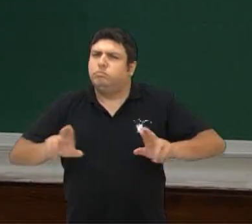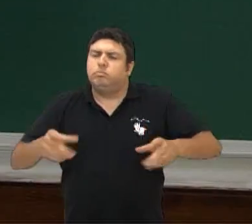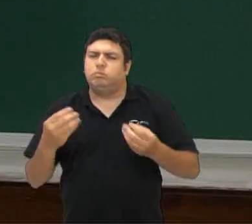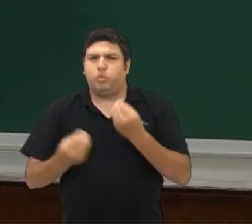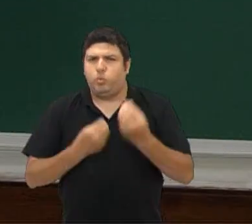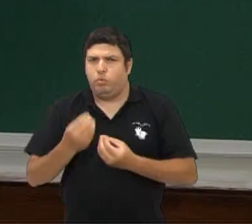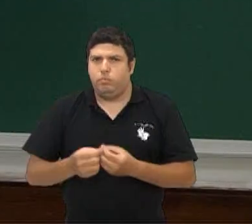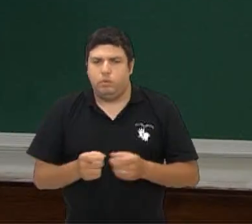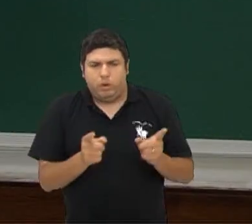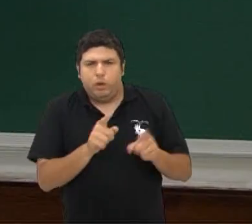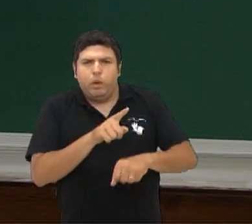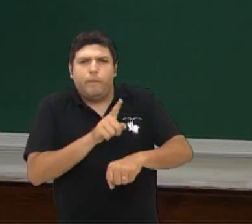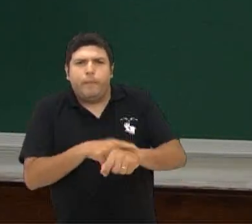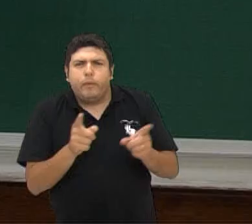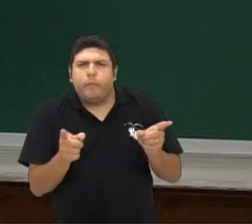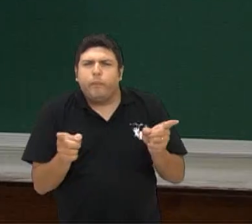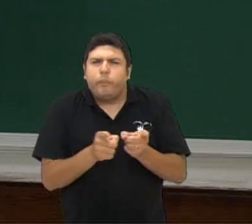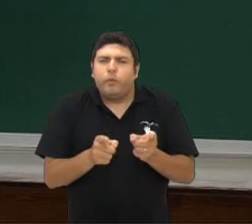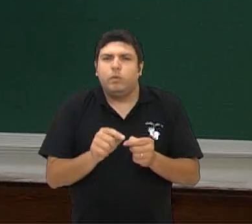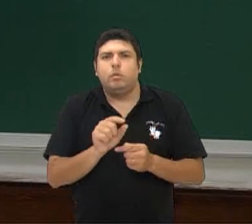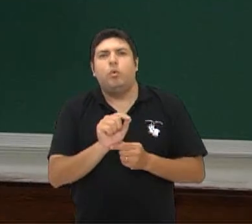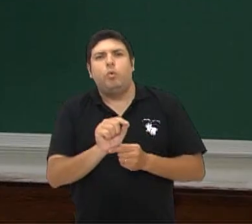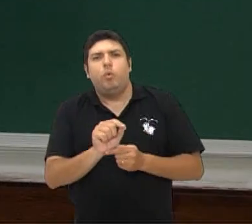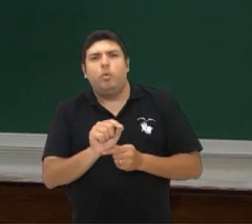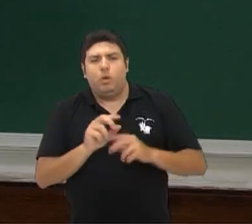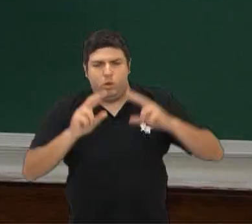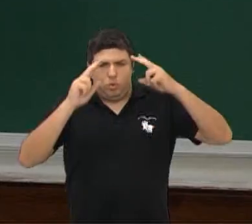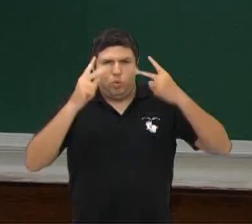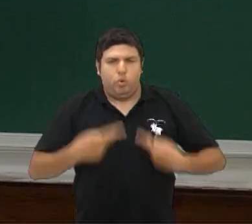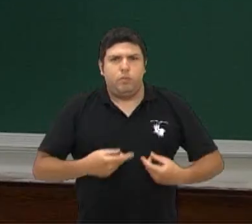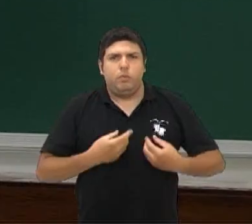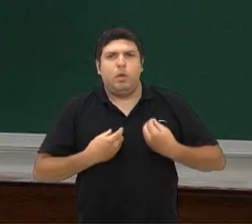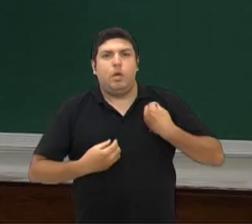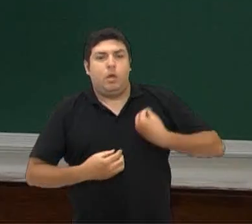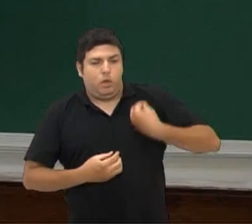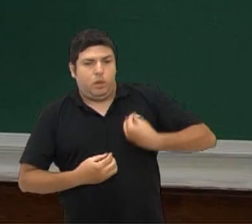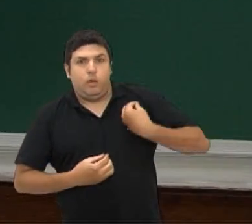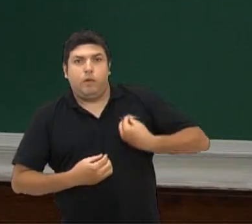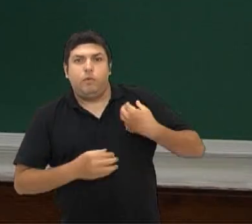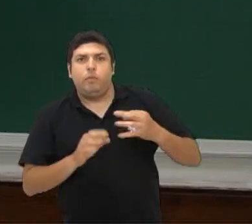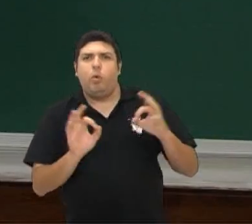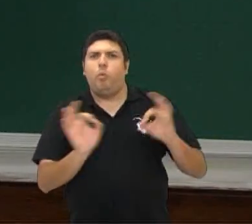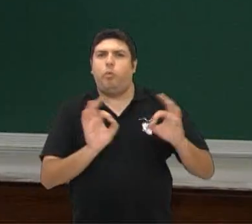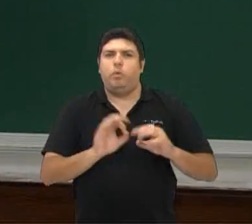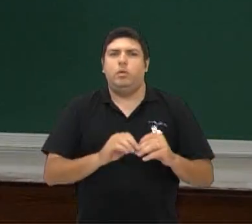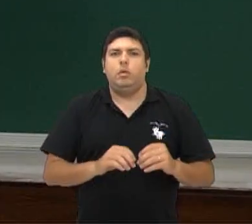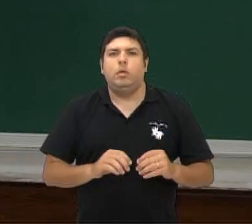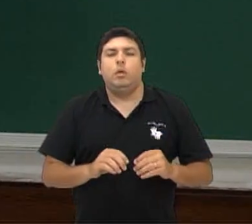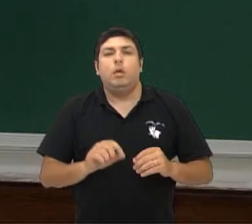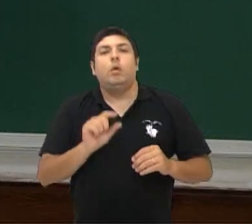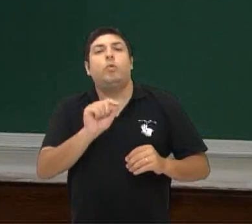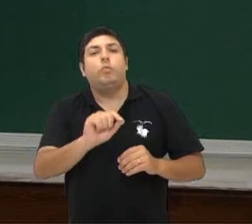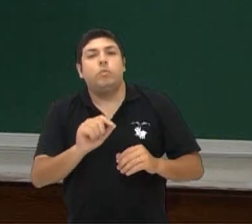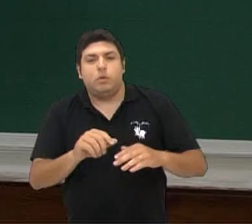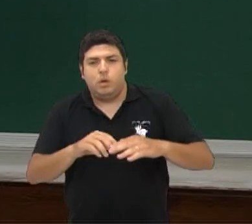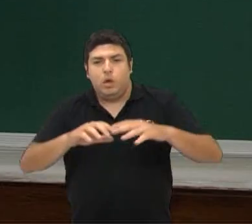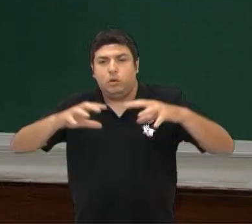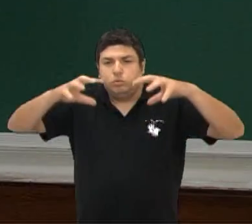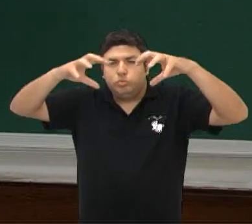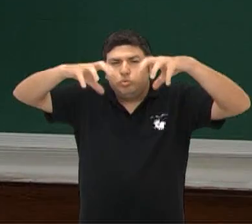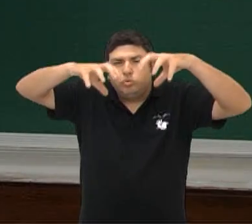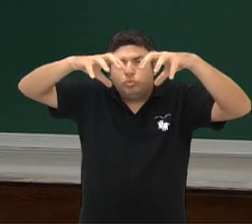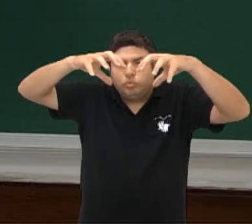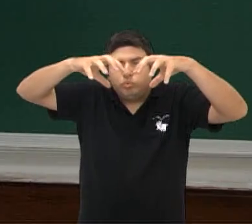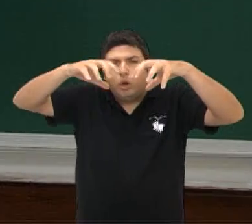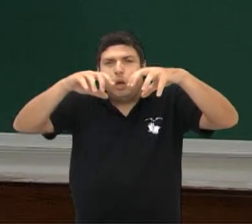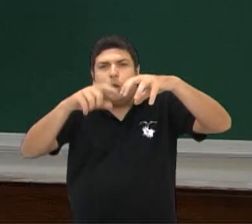curto ou pequeno, está dizendo aqui, ó, que não tem a participação dos seres vivos, que é esse que a gente está vendo aqui, ó, da nuvem, né? Condensou,